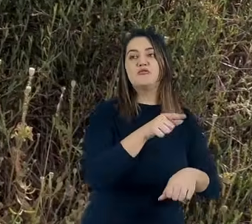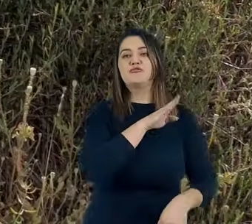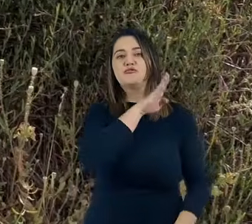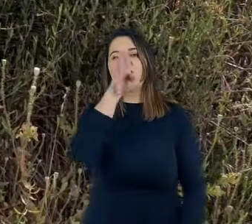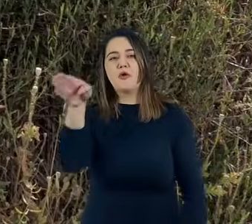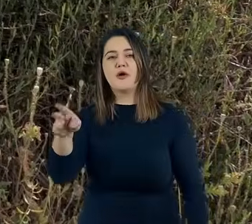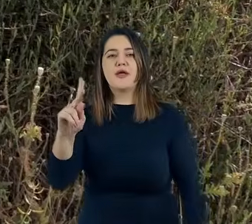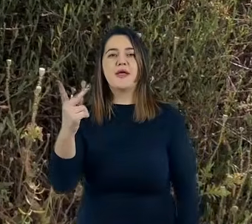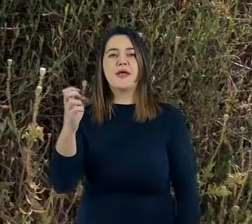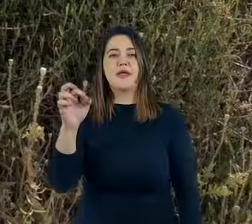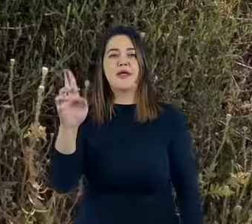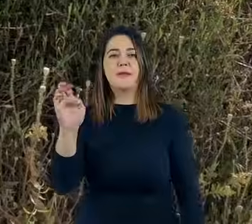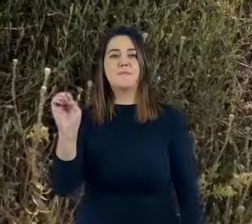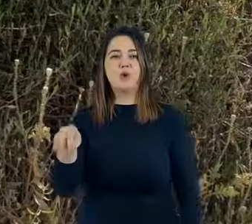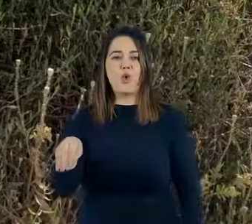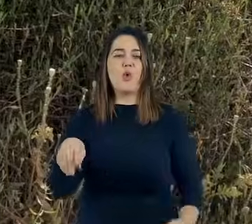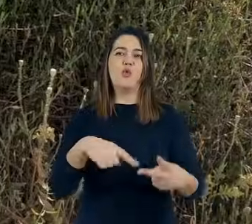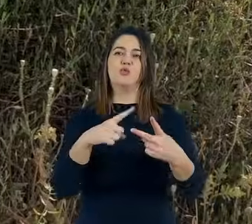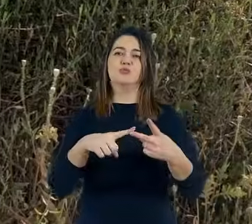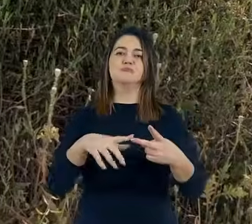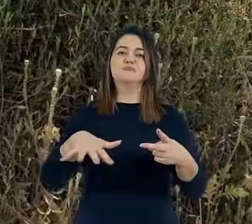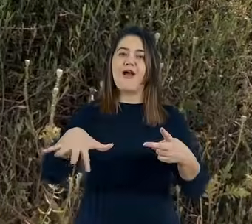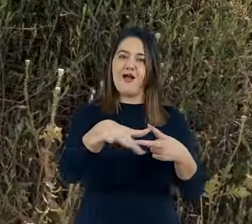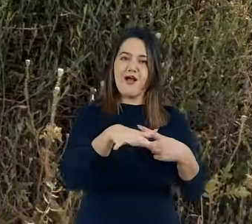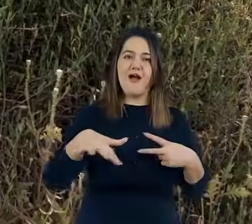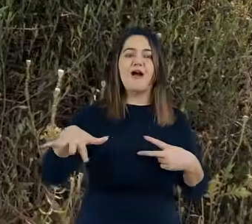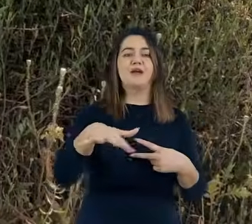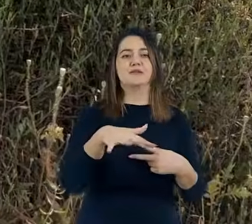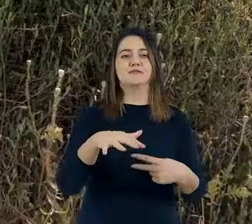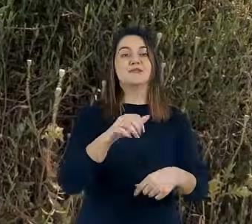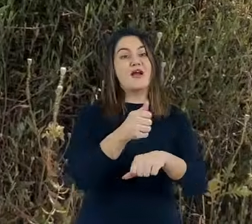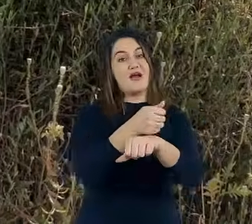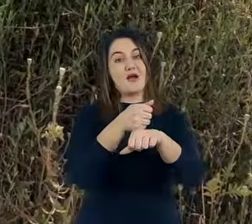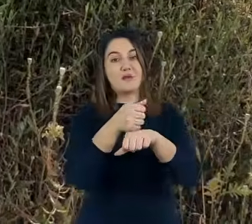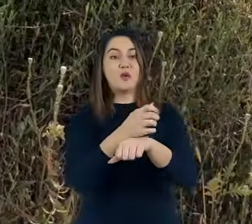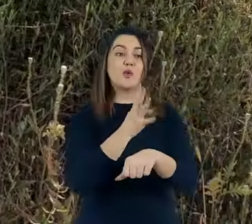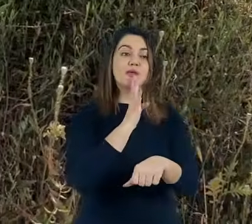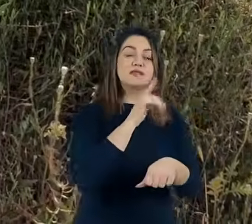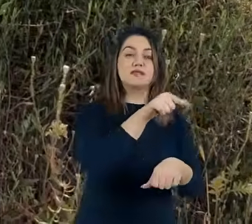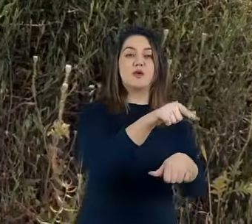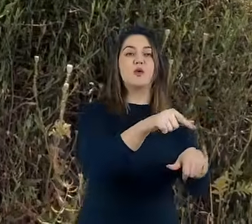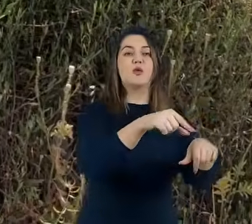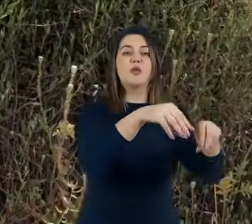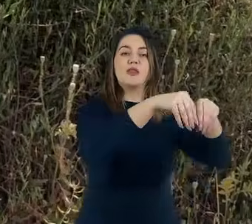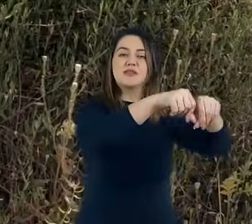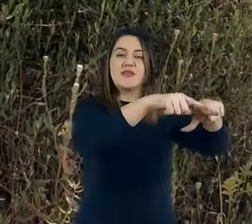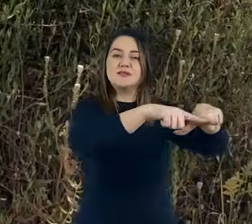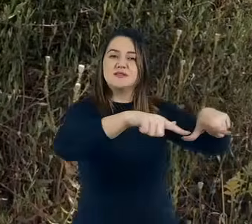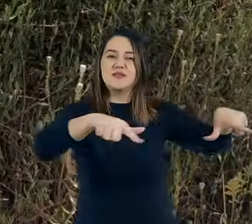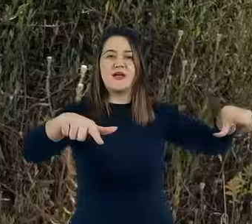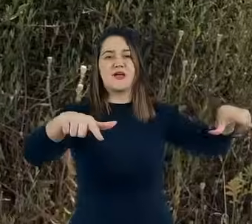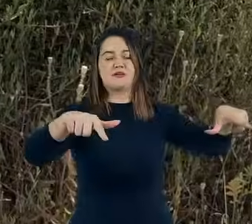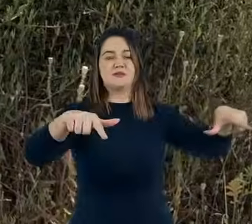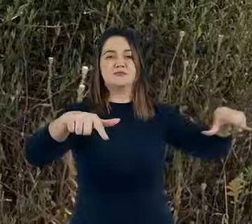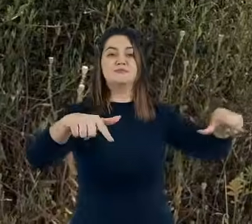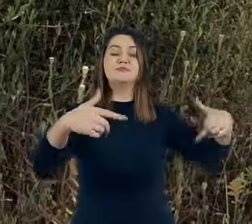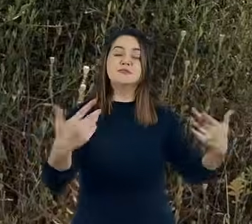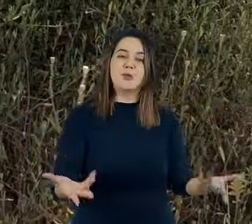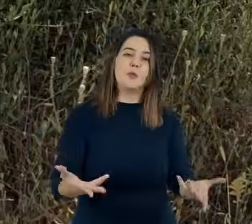em Hebrom, Abraão esteve nessas áreas, Abraão conheceu o deserto do Néguev. Naquele